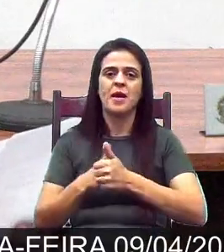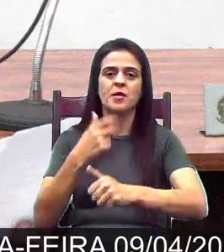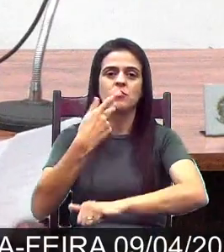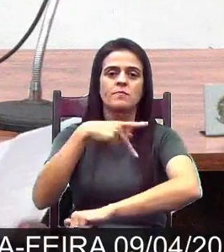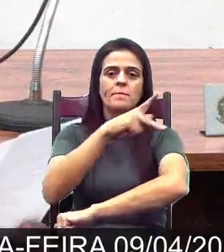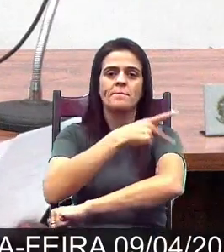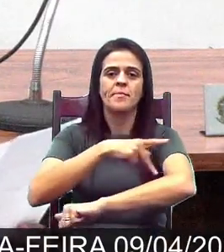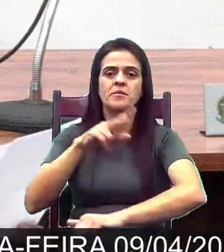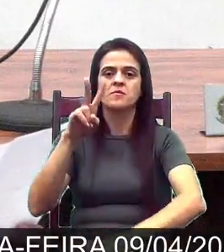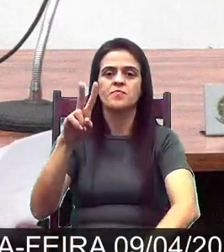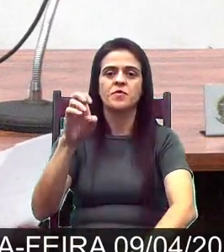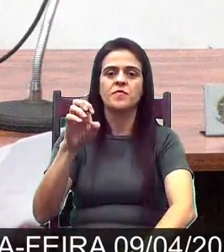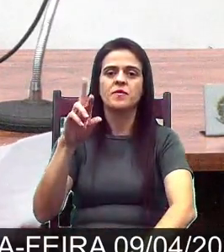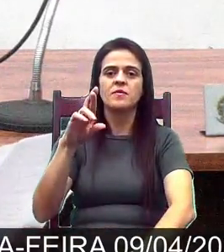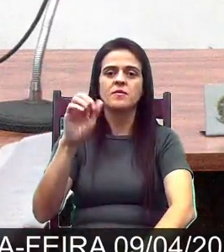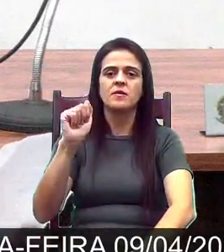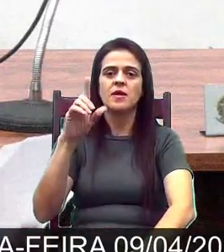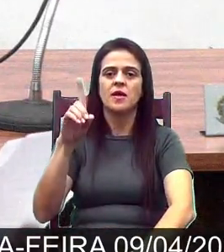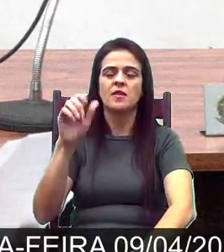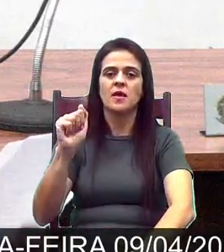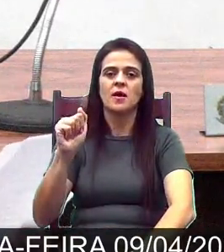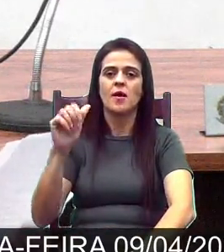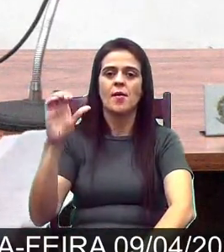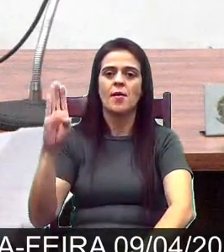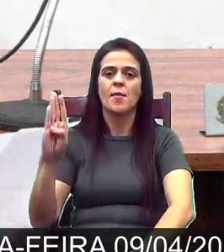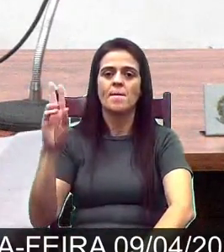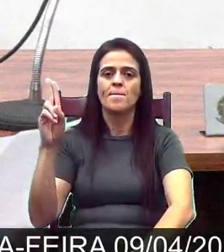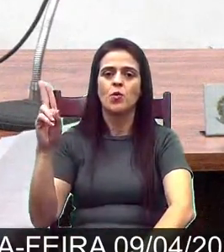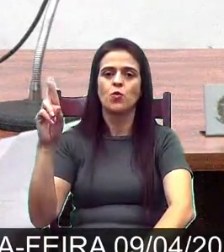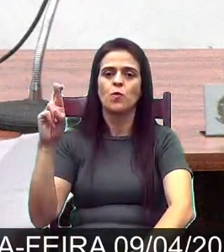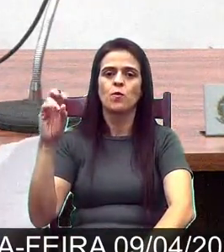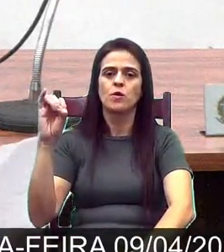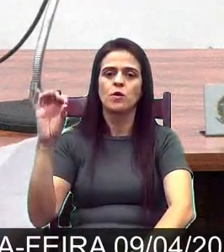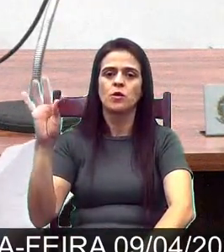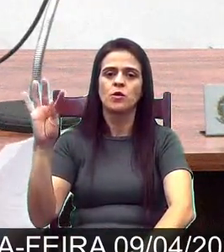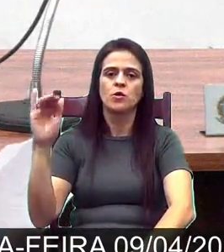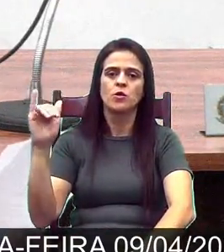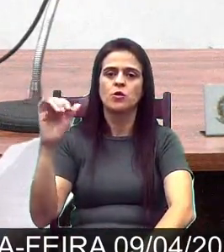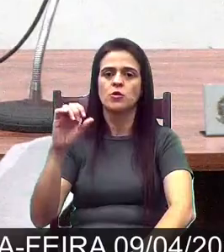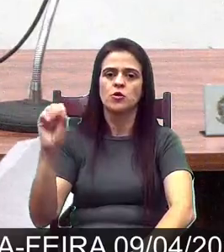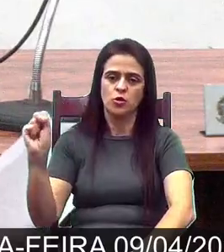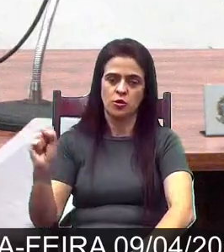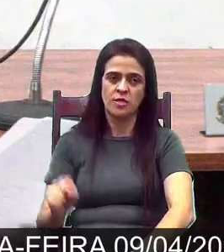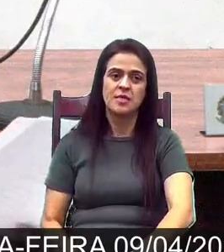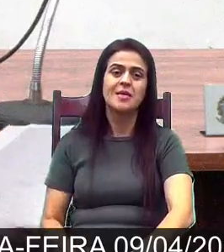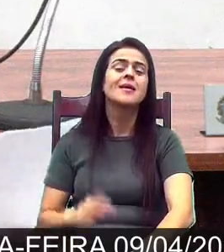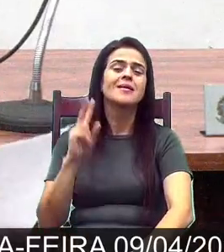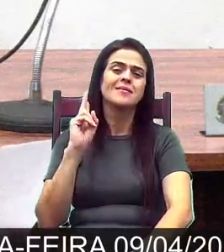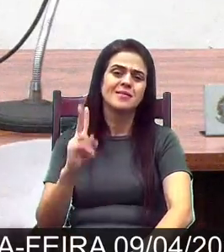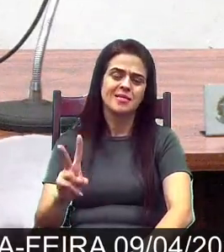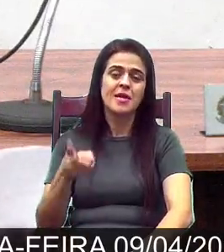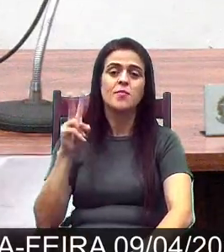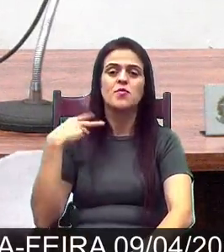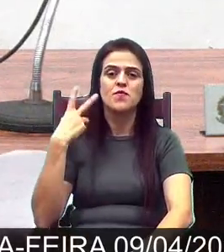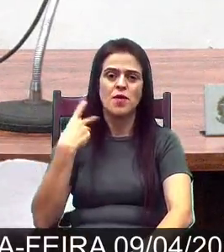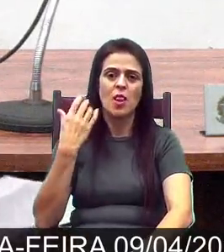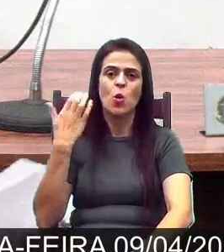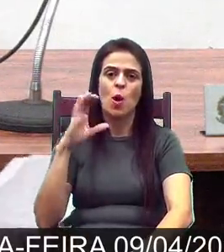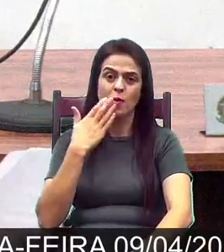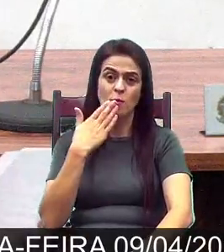dos Buritis. Sempre o vereador Caçula está lá com essas demandas,